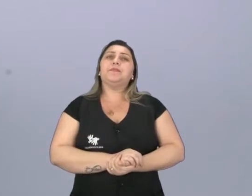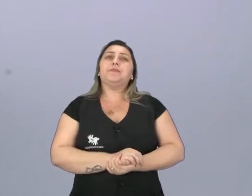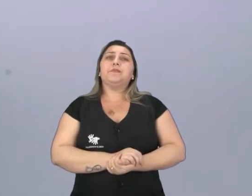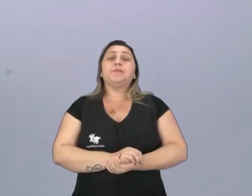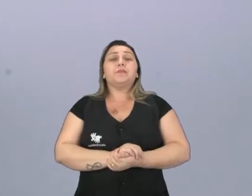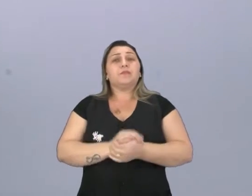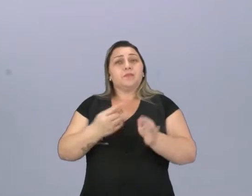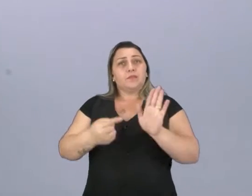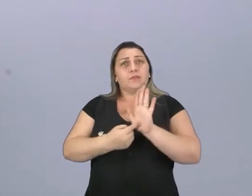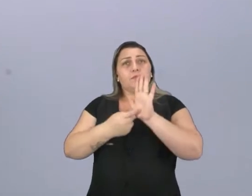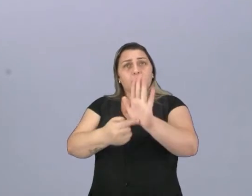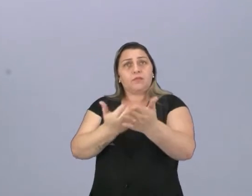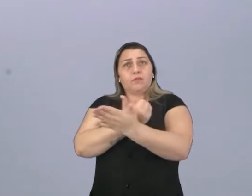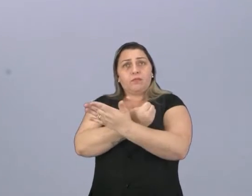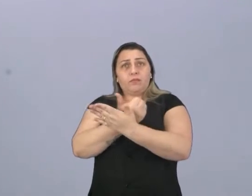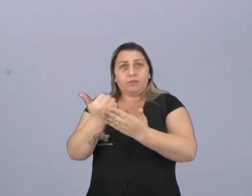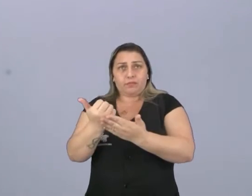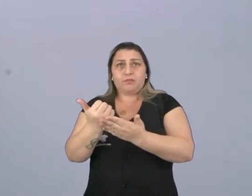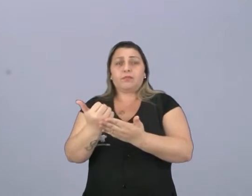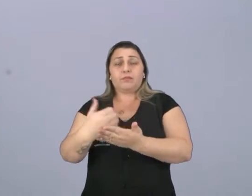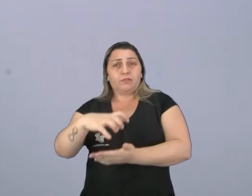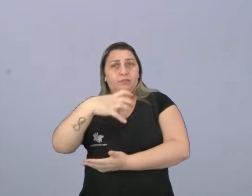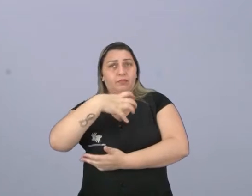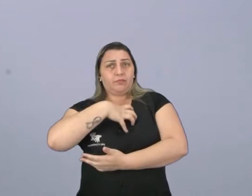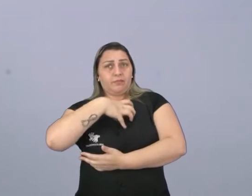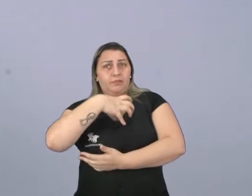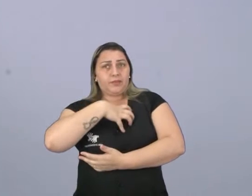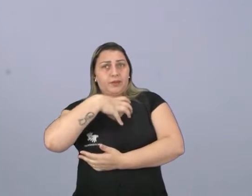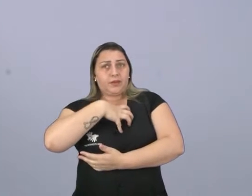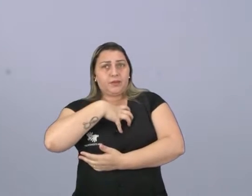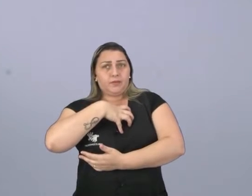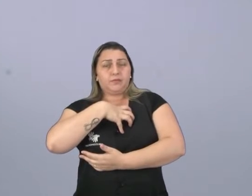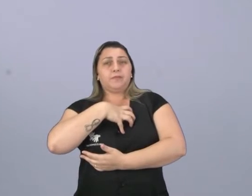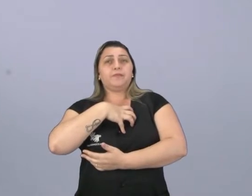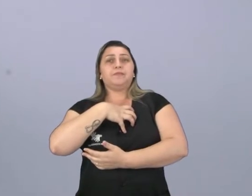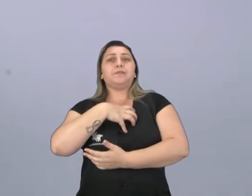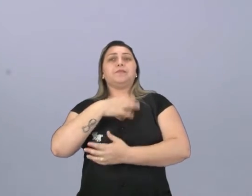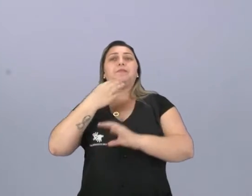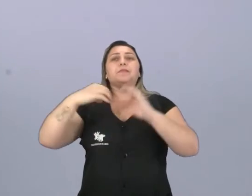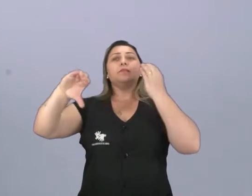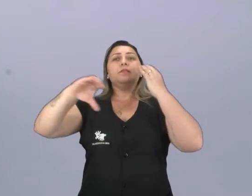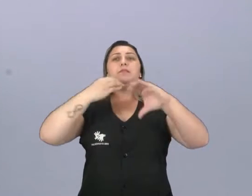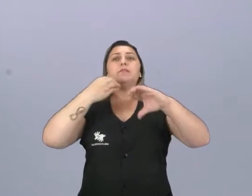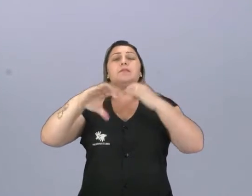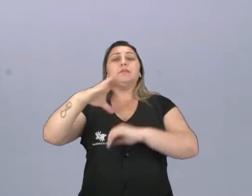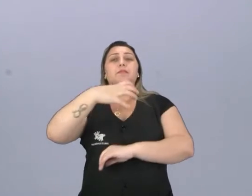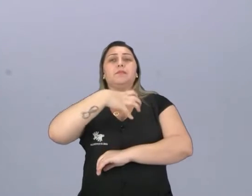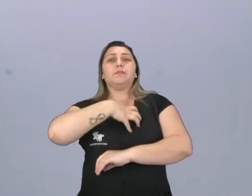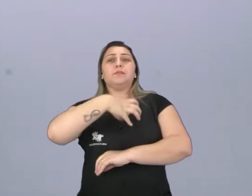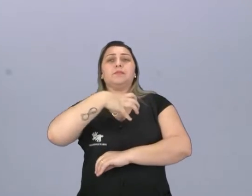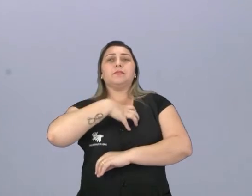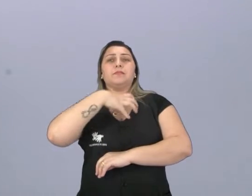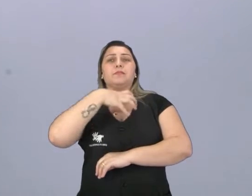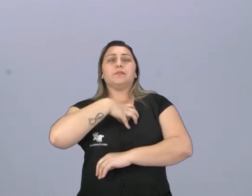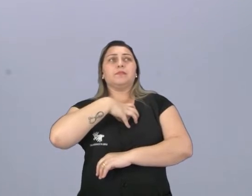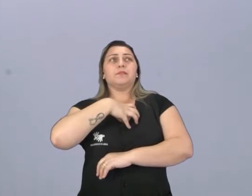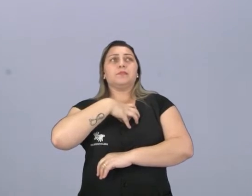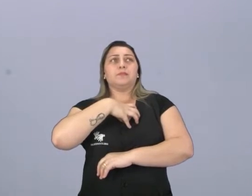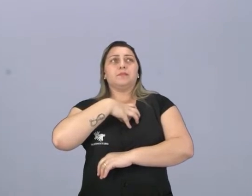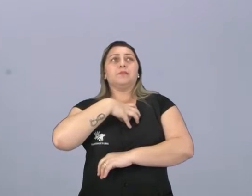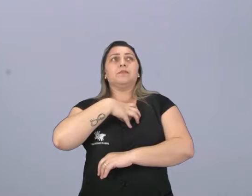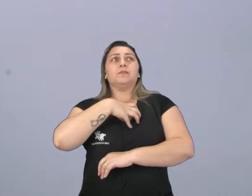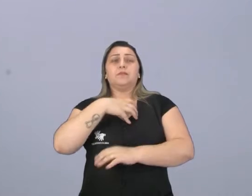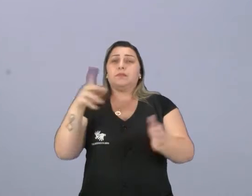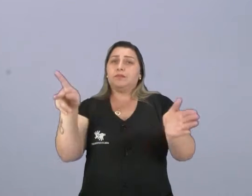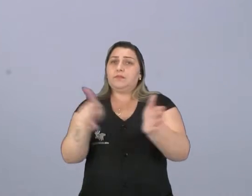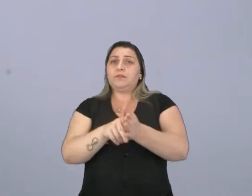Elas indicam ações, elas indicam uma ação, cantar, e um estado, ser, que é